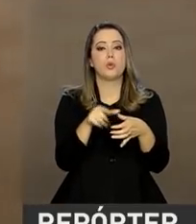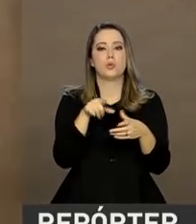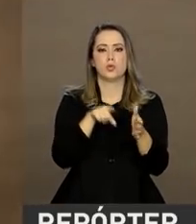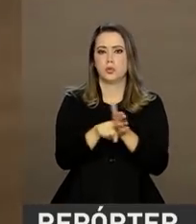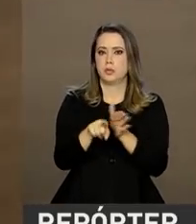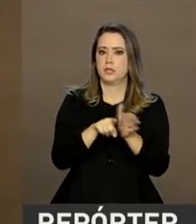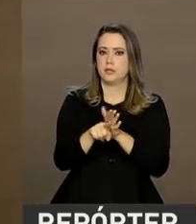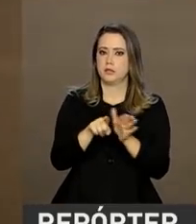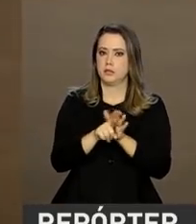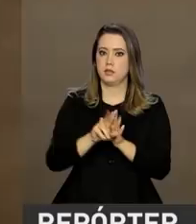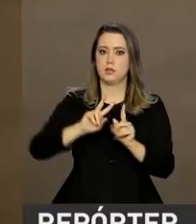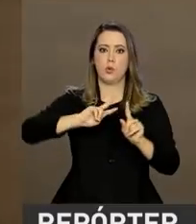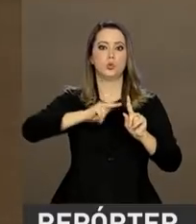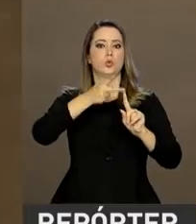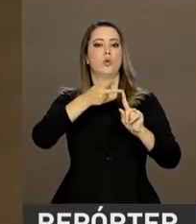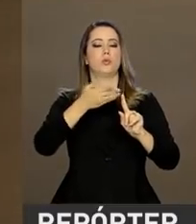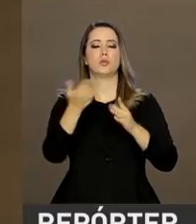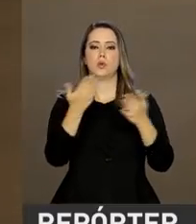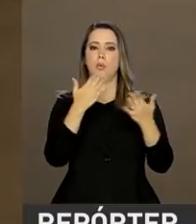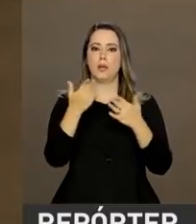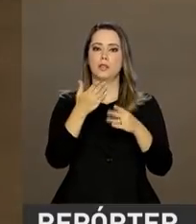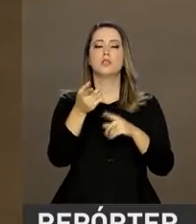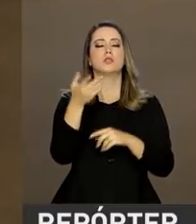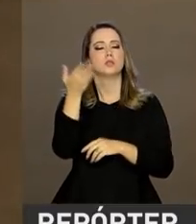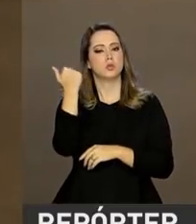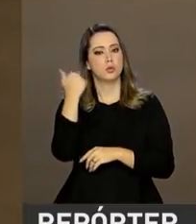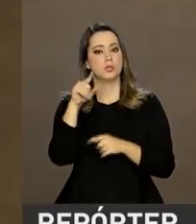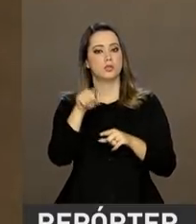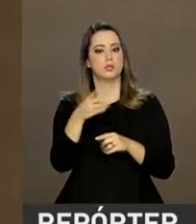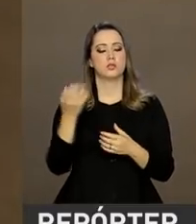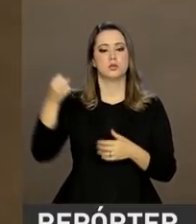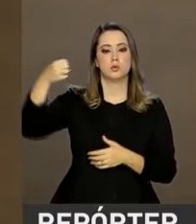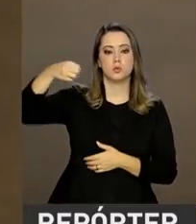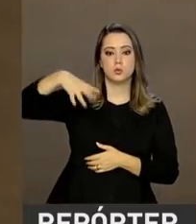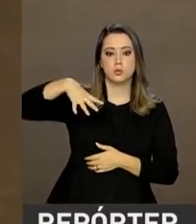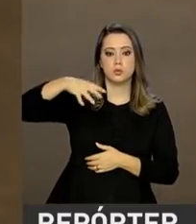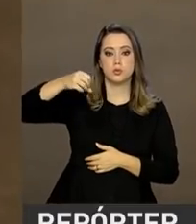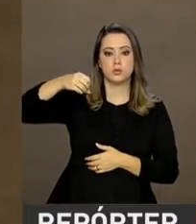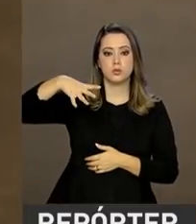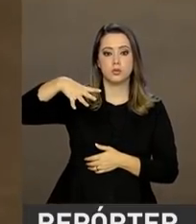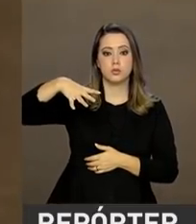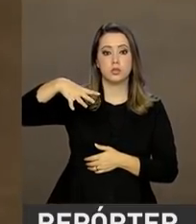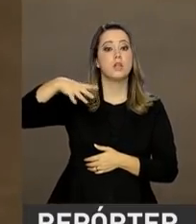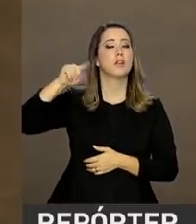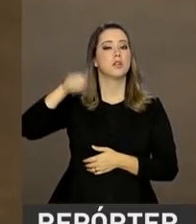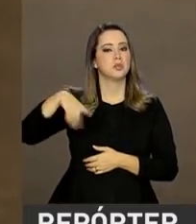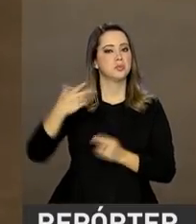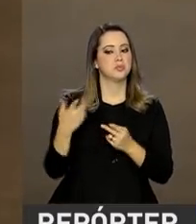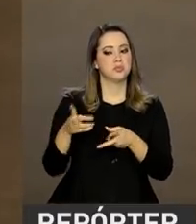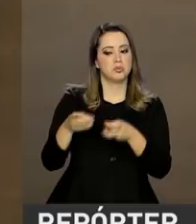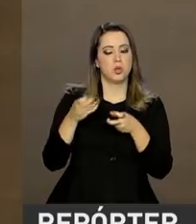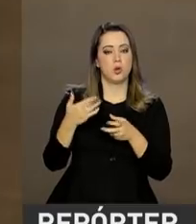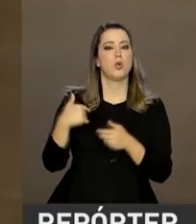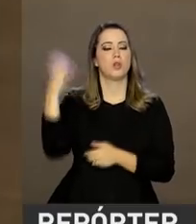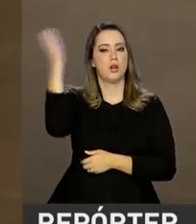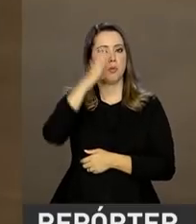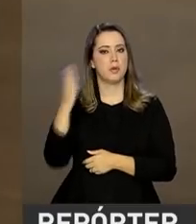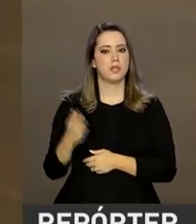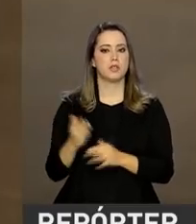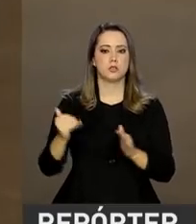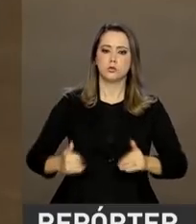capacidade do outro acelerador. E a característica dos raios-x que serão produzidos aqui vai colocar o Brasil